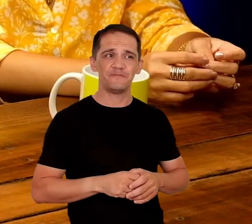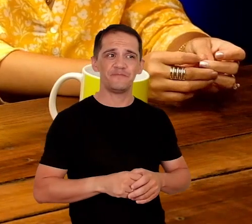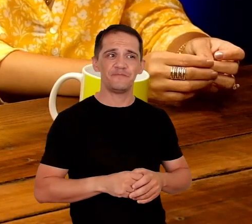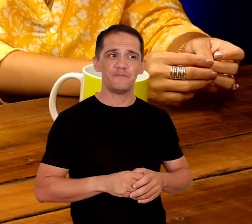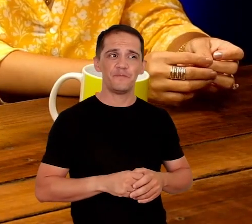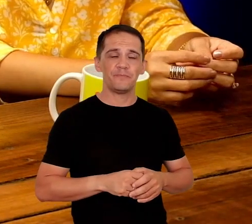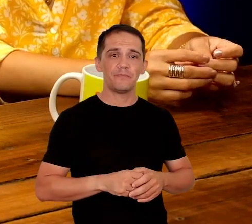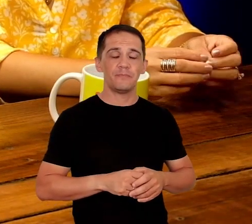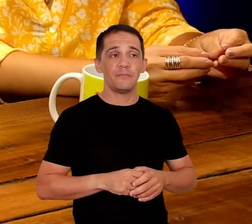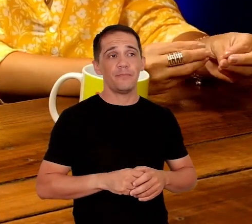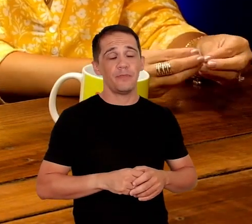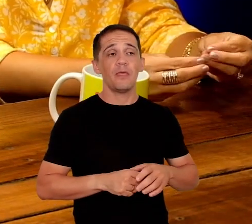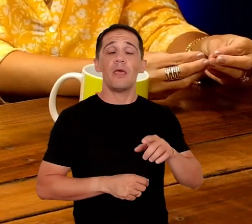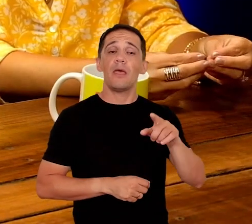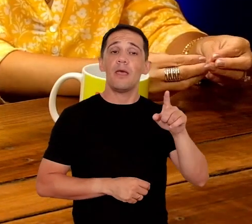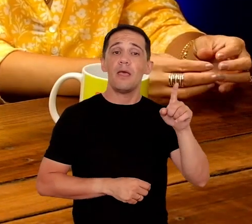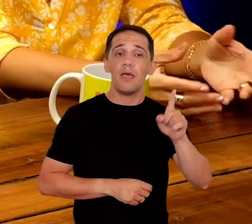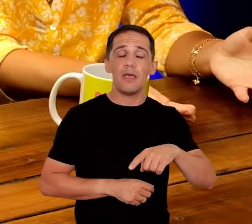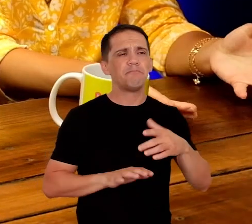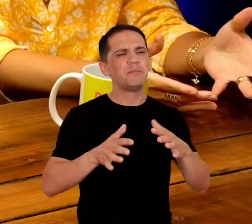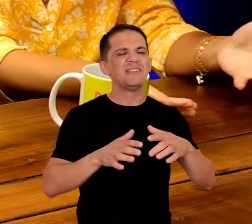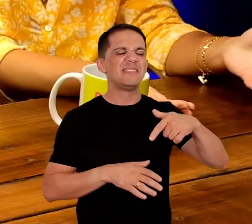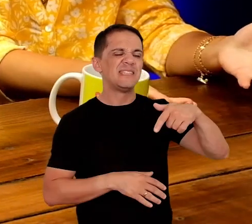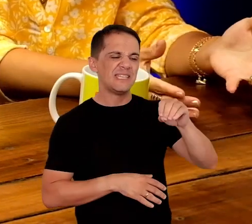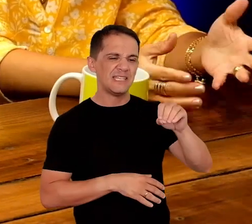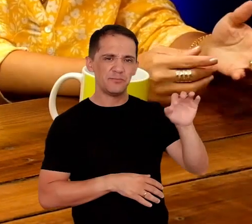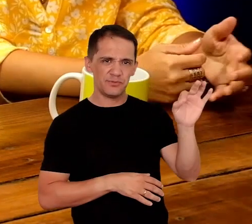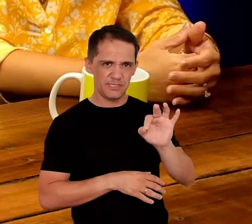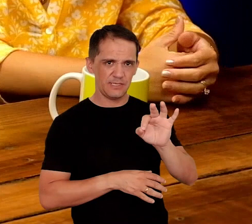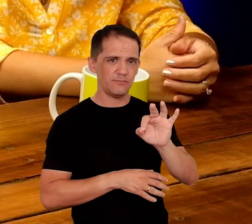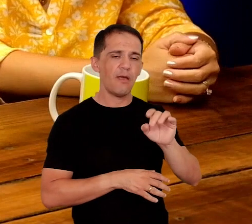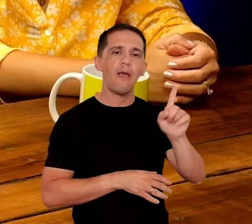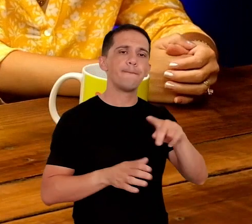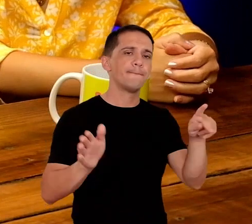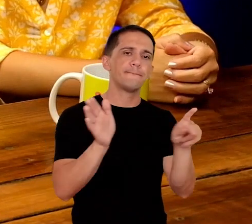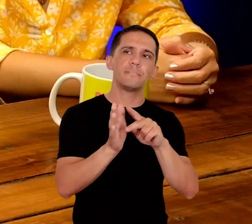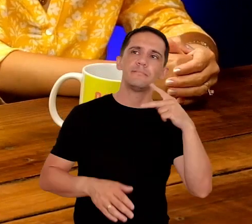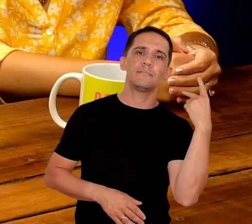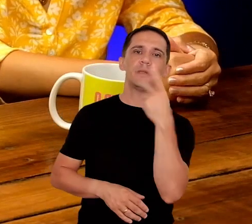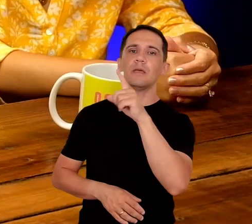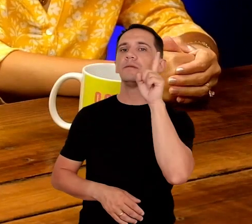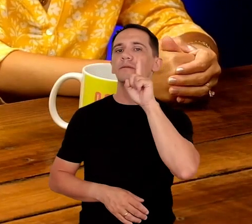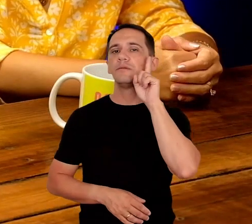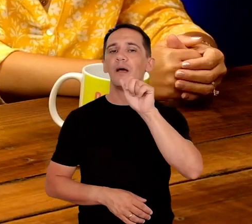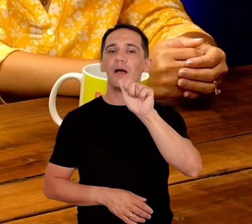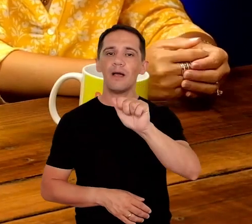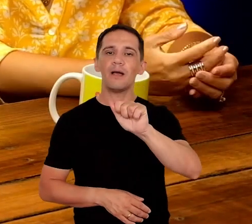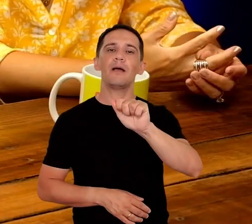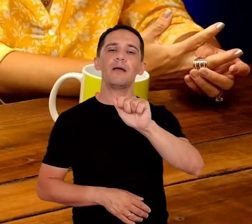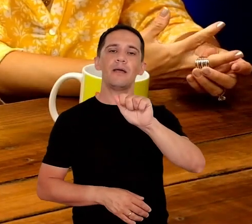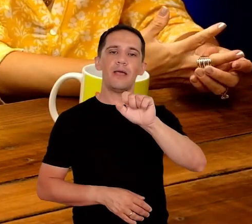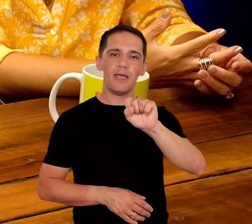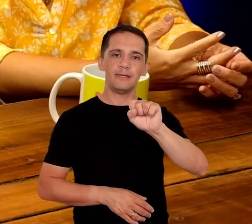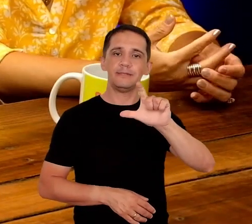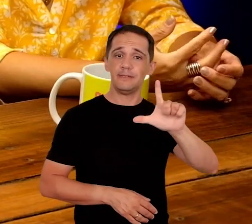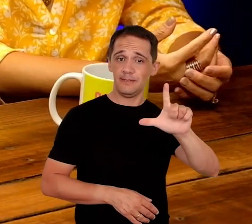que são... Eles ele se é fazem em- entender, né? Não é um idioma. mas 70% dessa língua universal é da ASL, né? Que é a